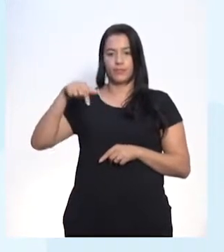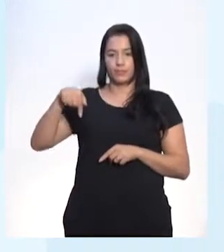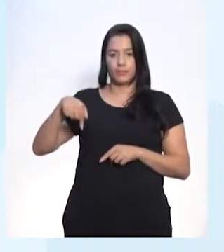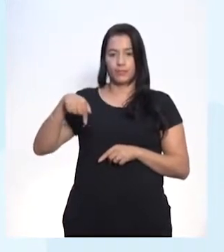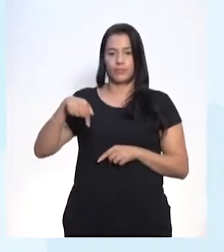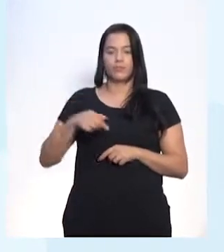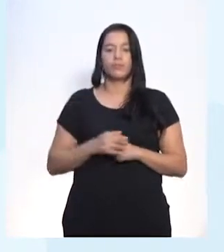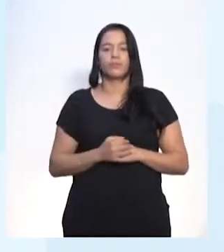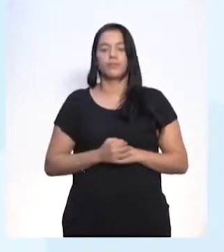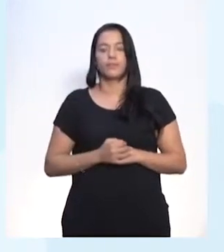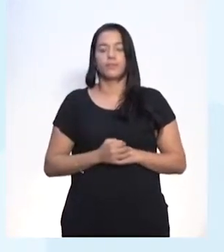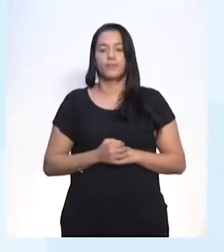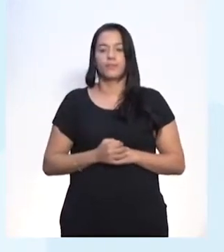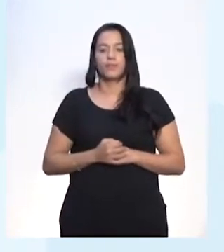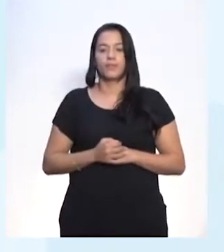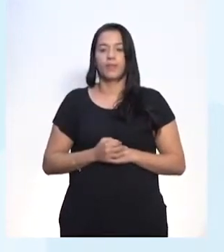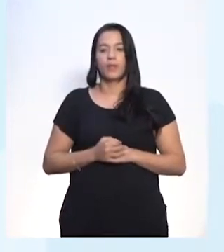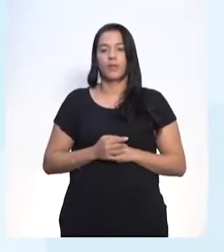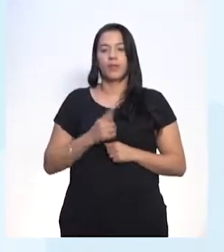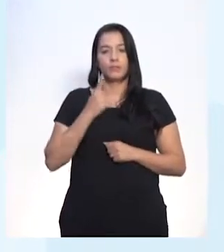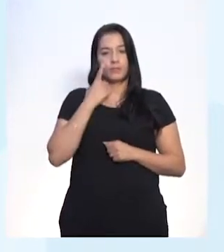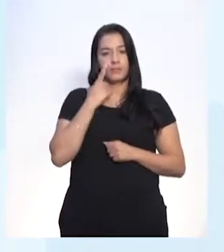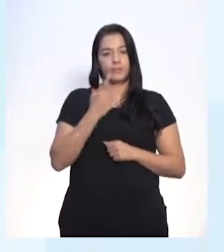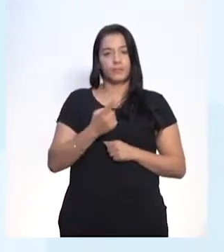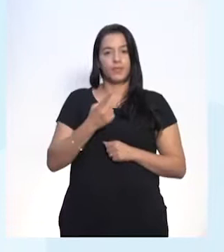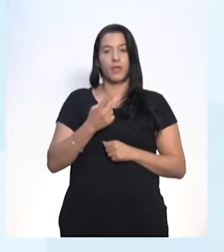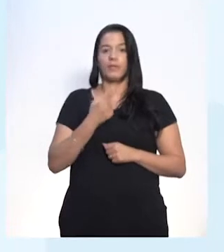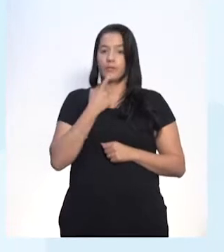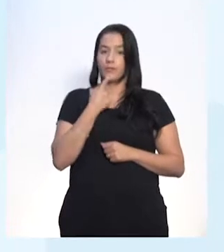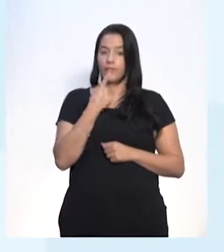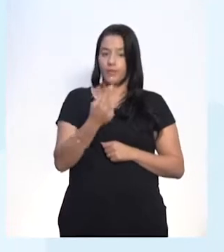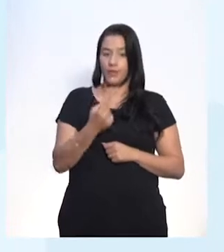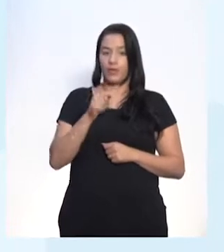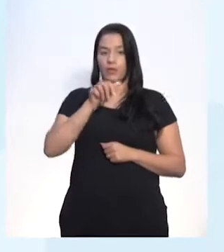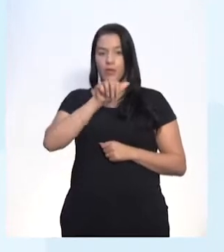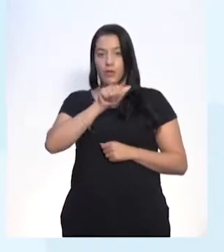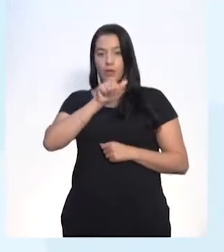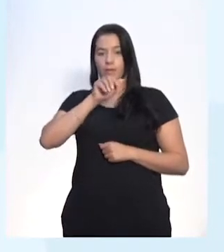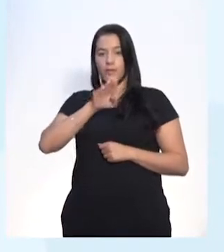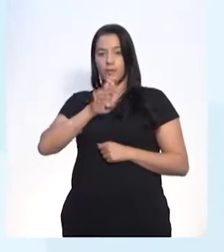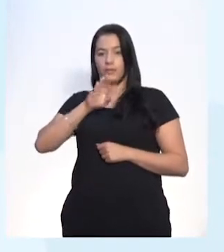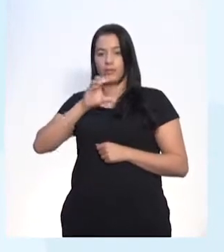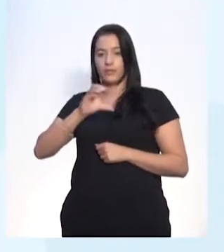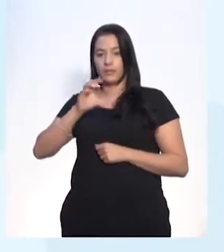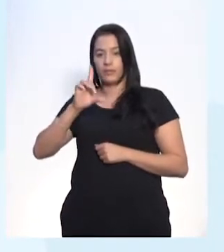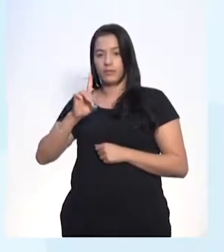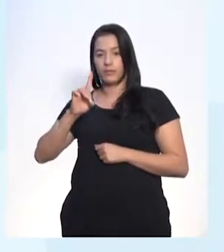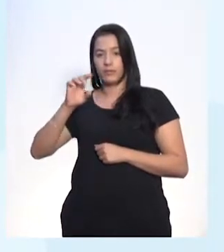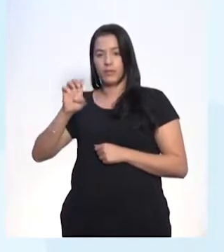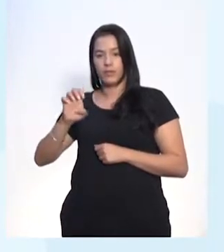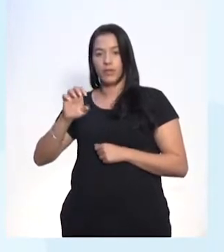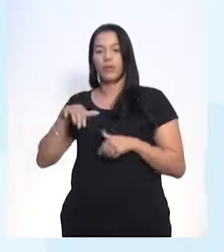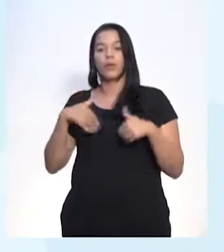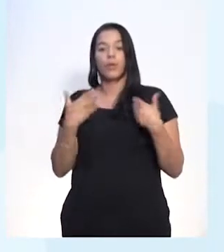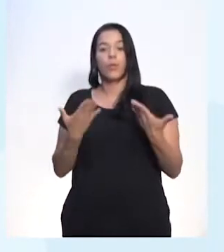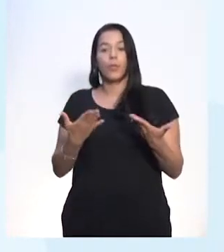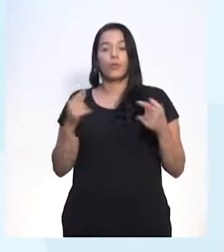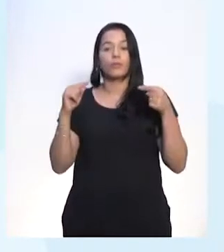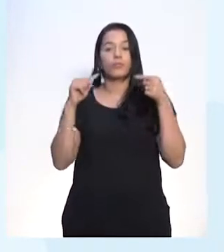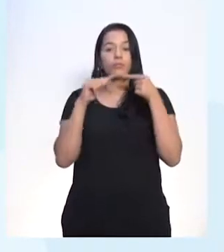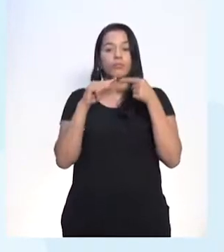Aí, preste atenção, assinale a alternativa que apresenta a